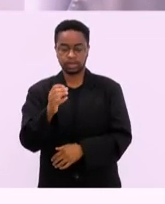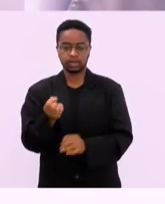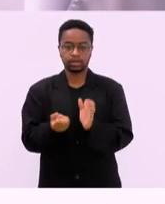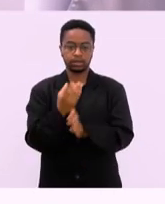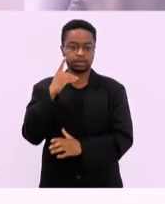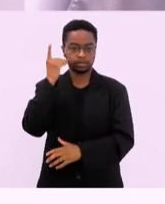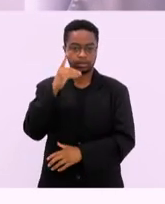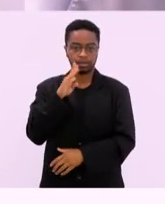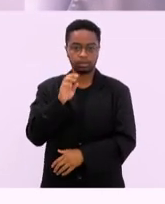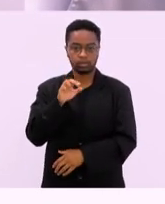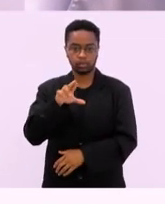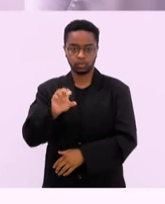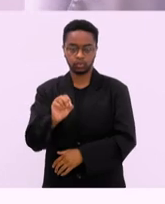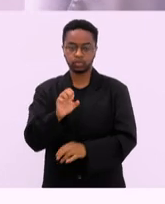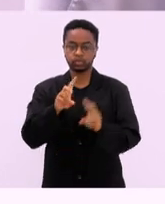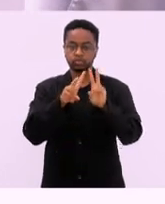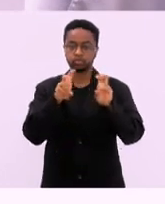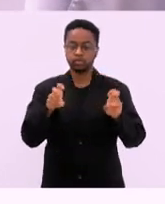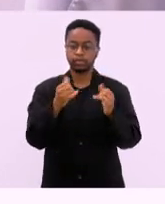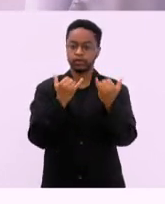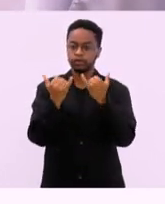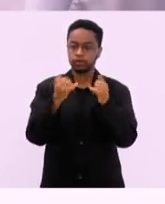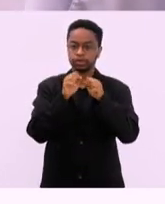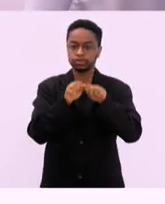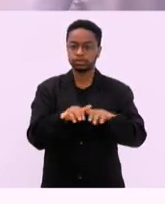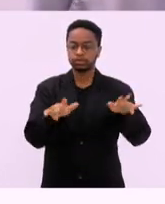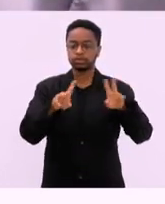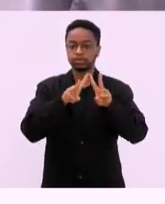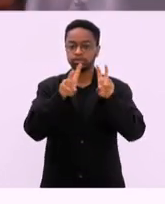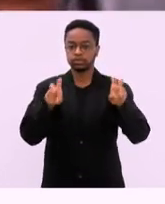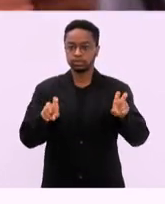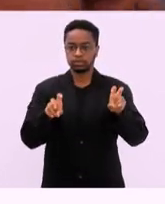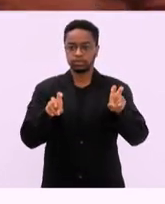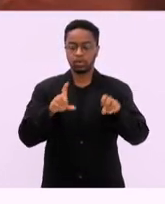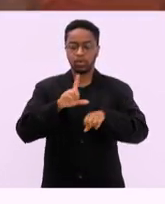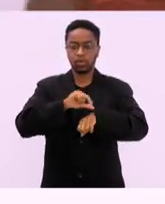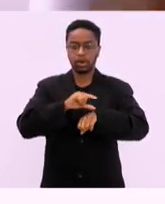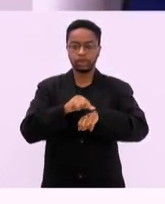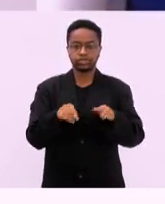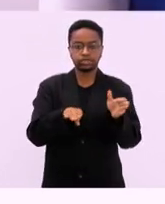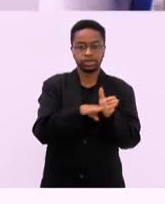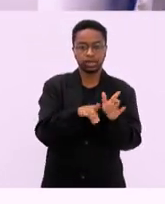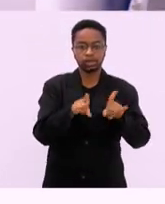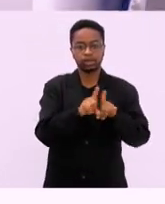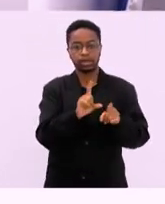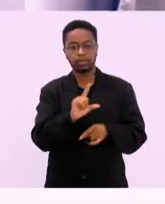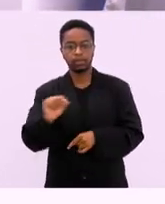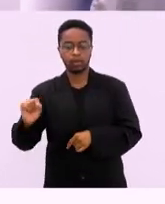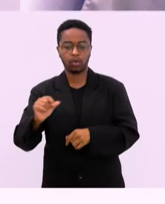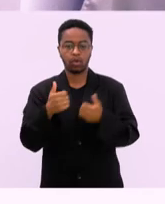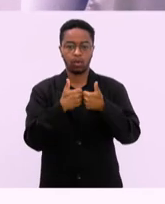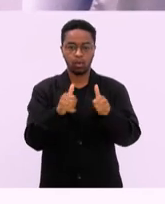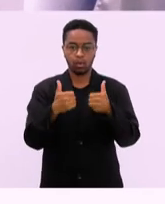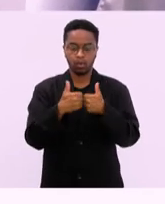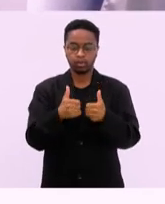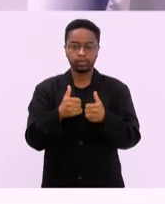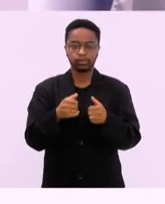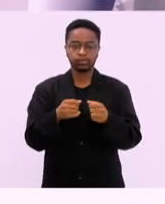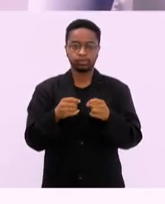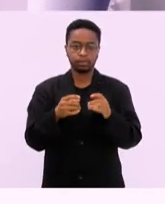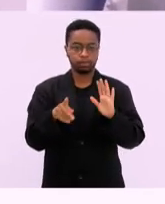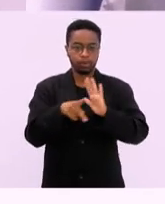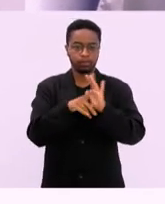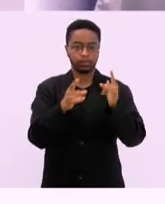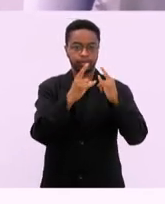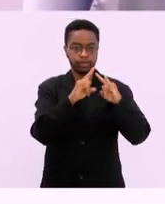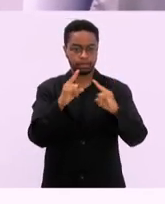sobre a disponibilização de informações sobre partida e chegada de ônibus nos terminais intermunicipais e interestaduais